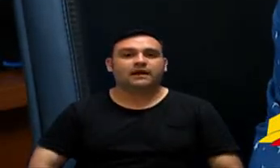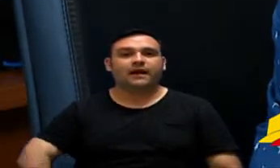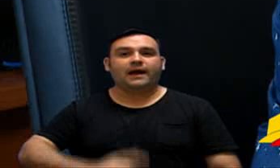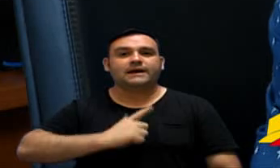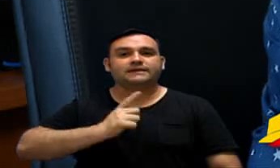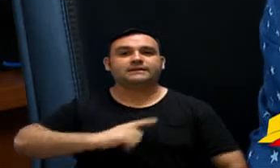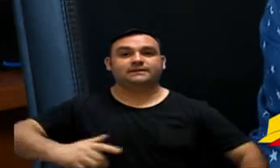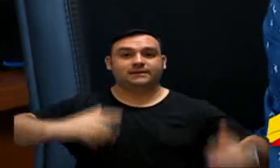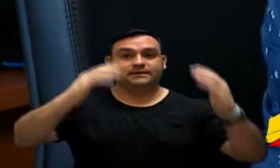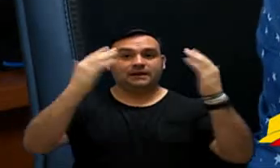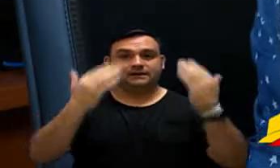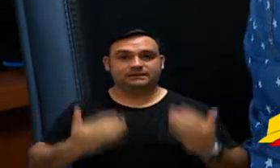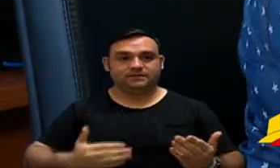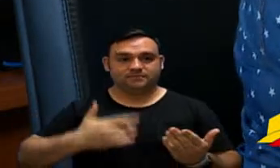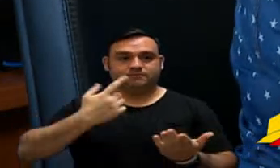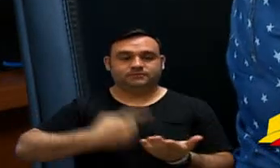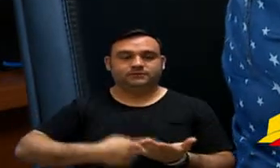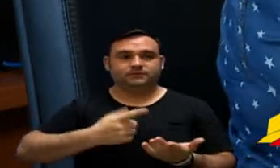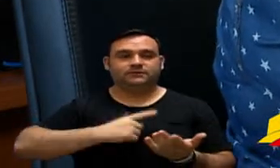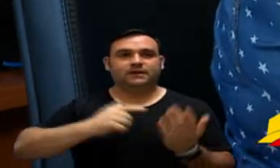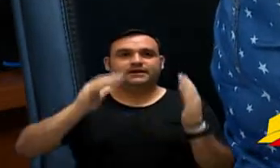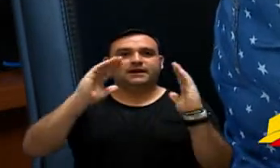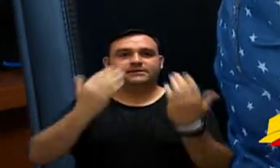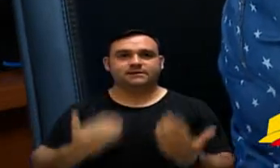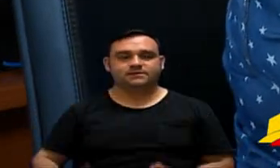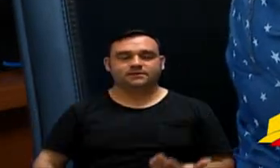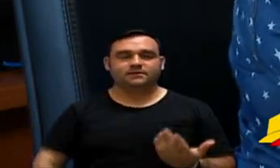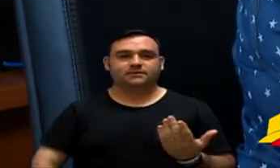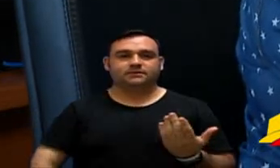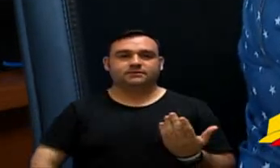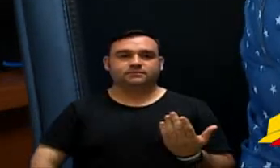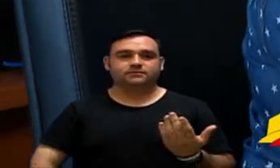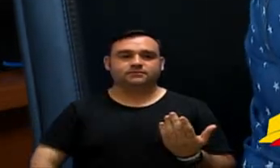uma licitação. Em tese, houve uma licitação.